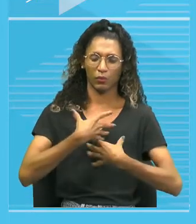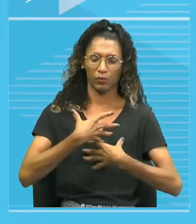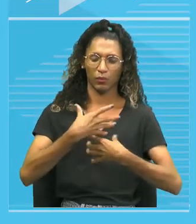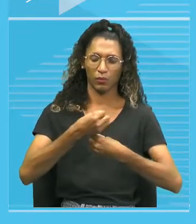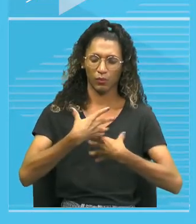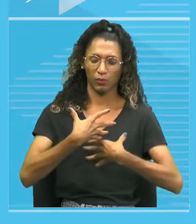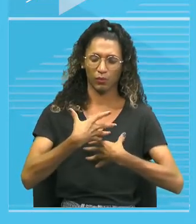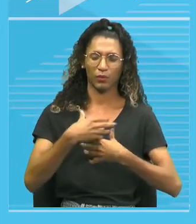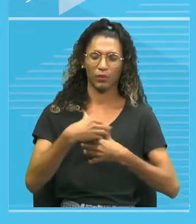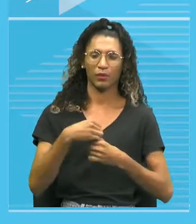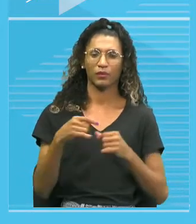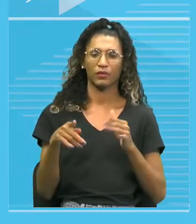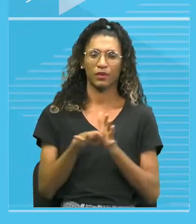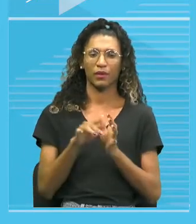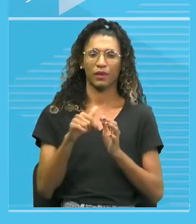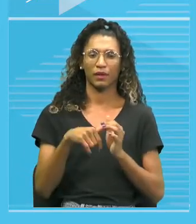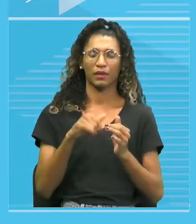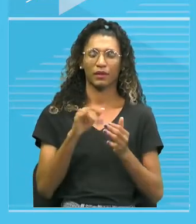aqui em Teresina,